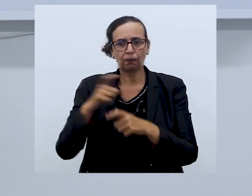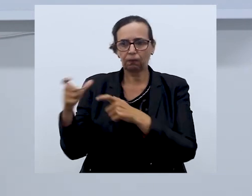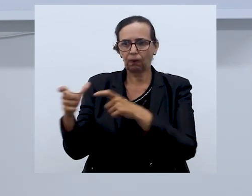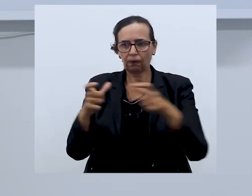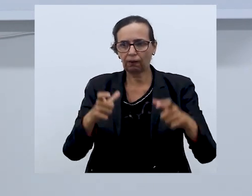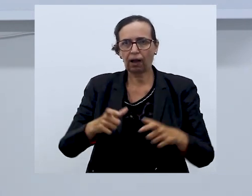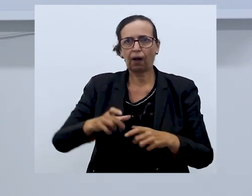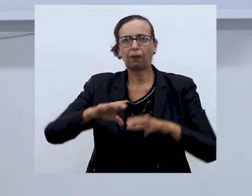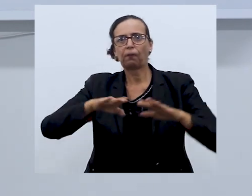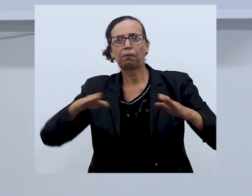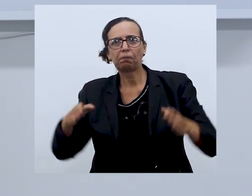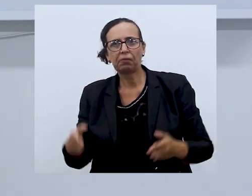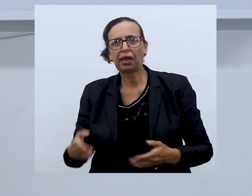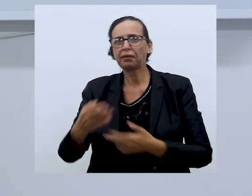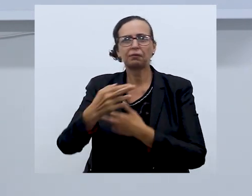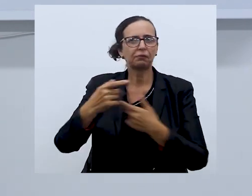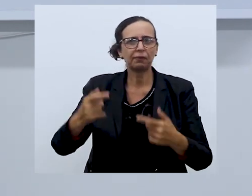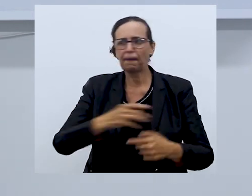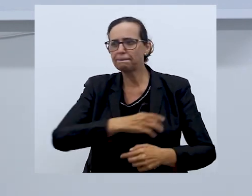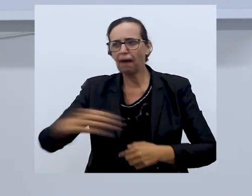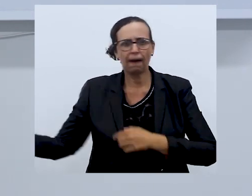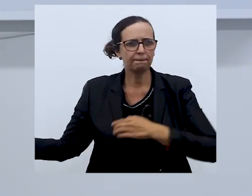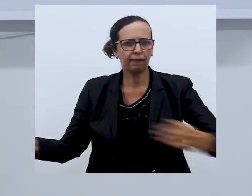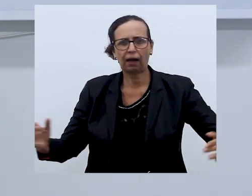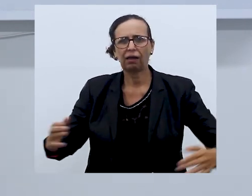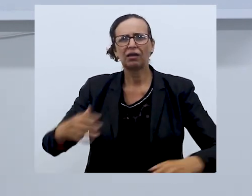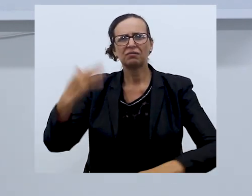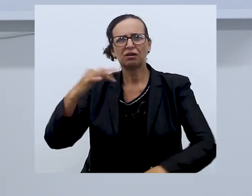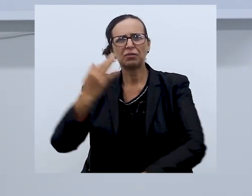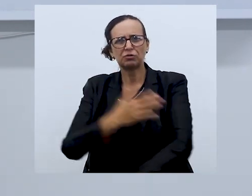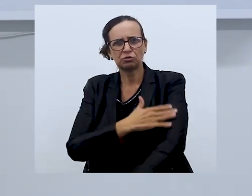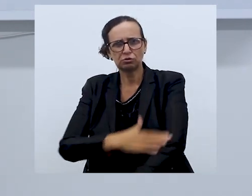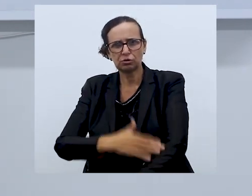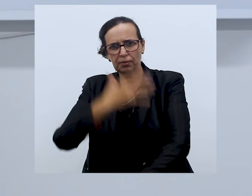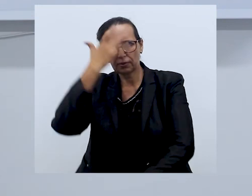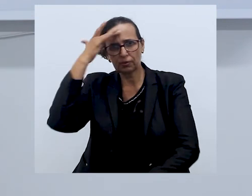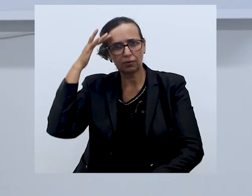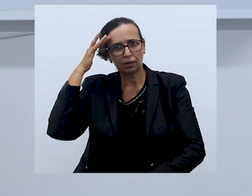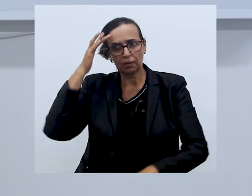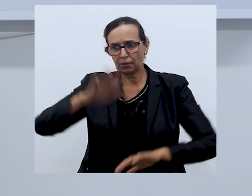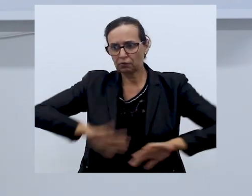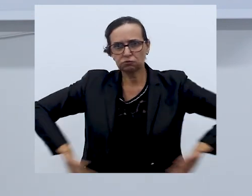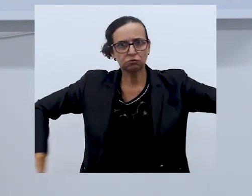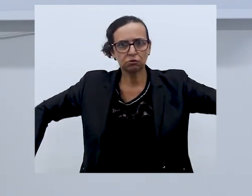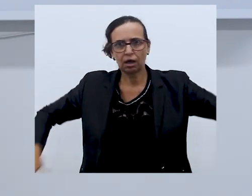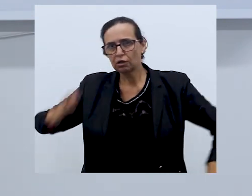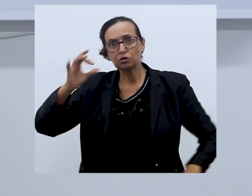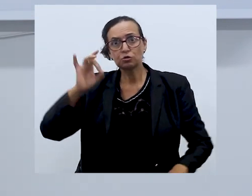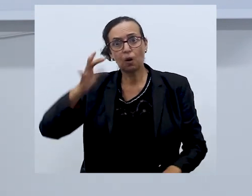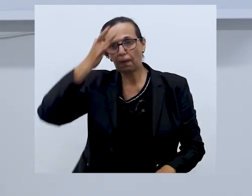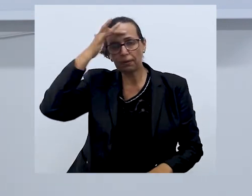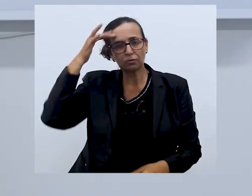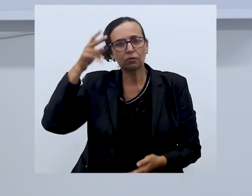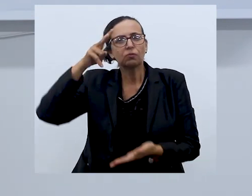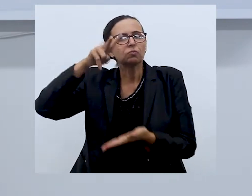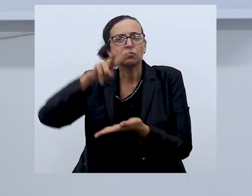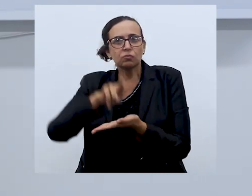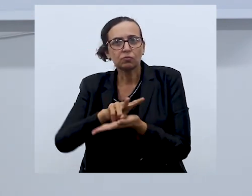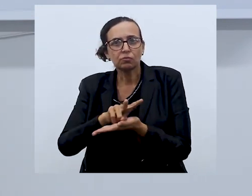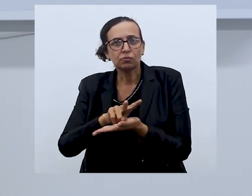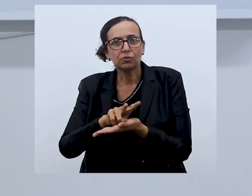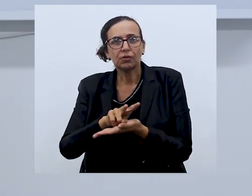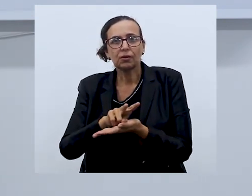algum objeto do lado dela que possa machucá-la, retire-o imediatamente. O máximo que você pode fazer com uma pessoa